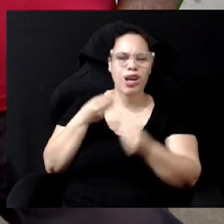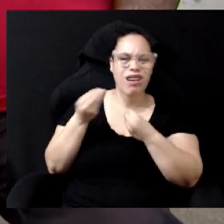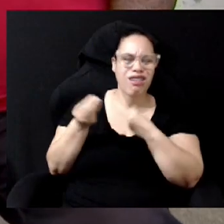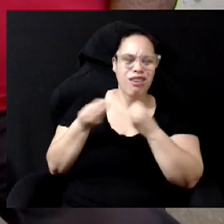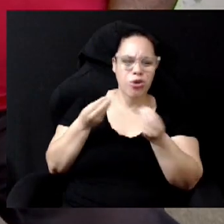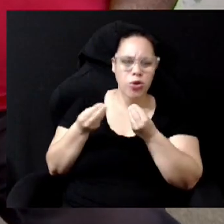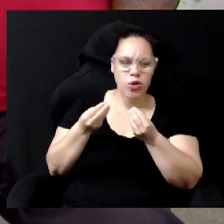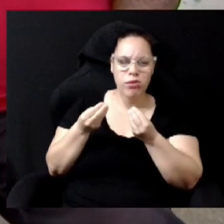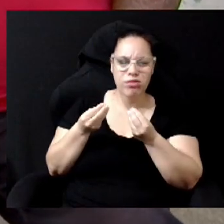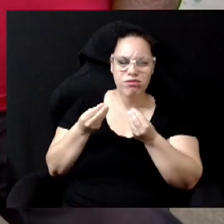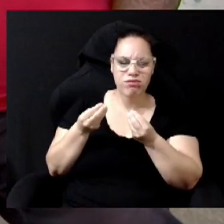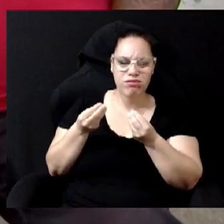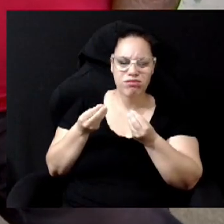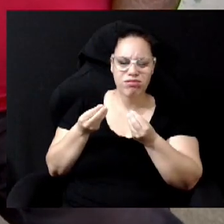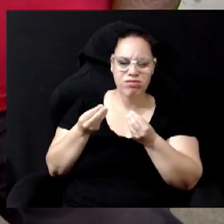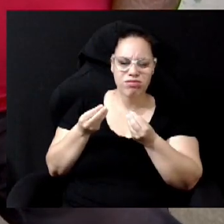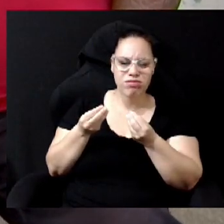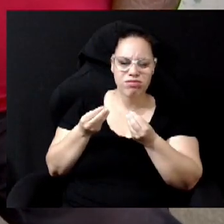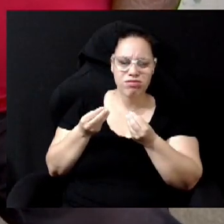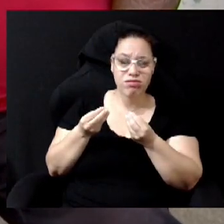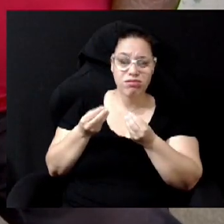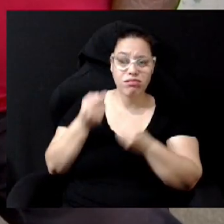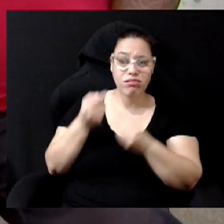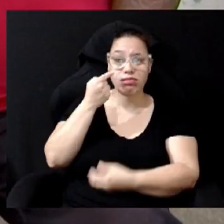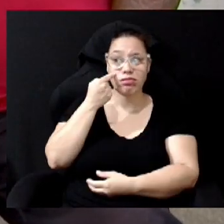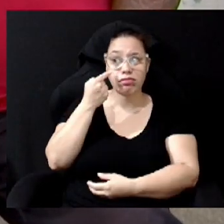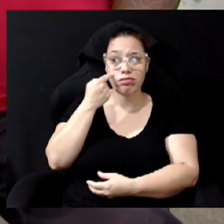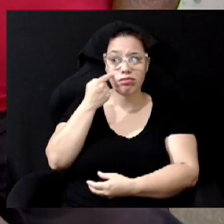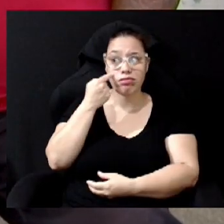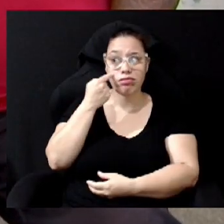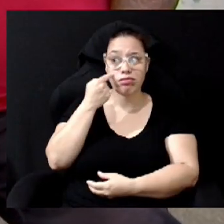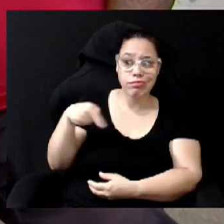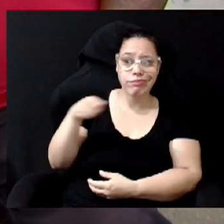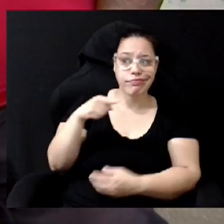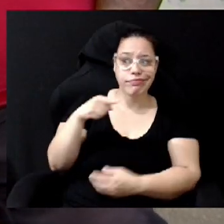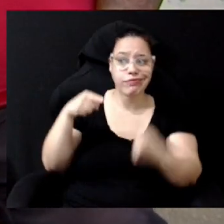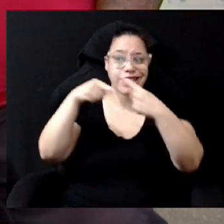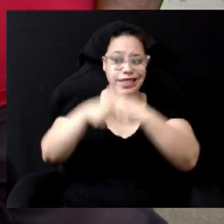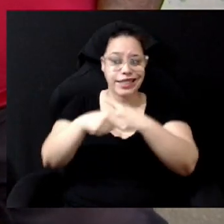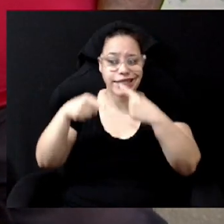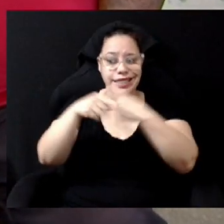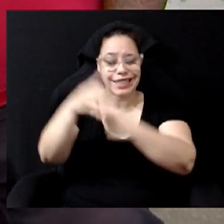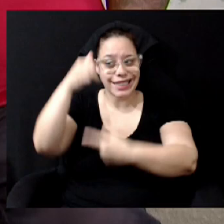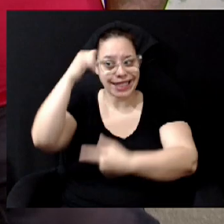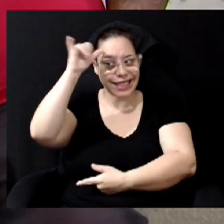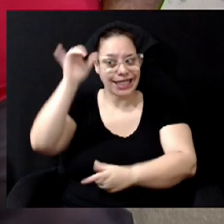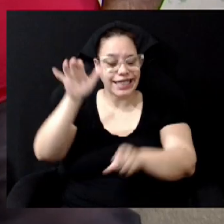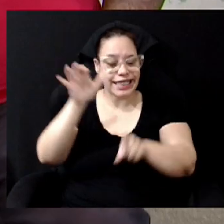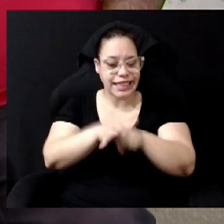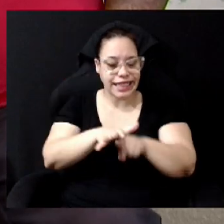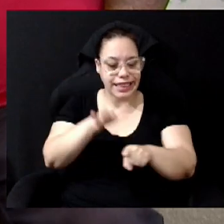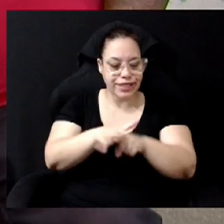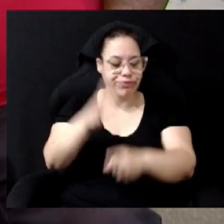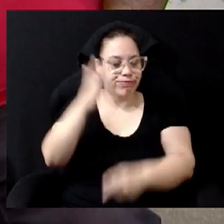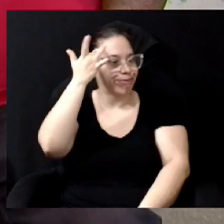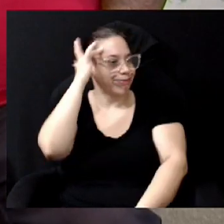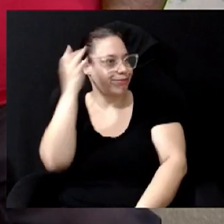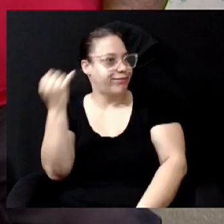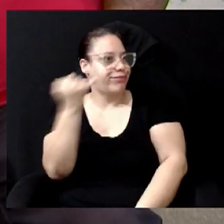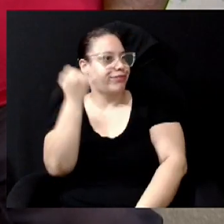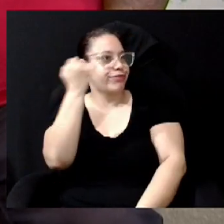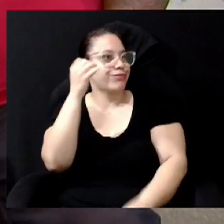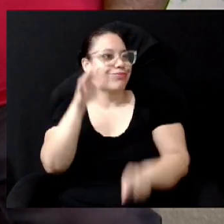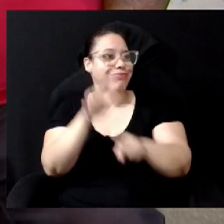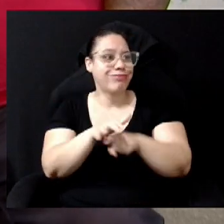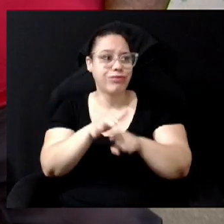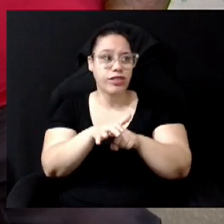Como que você vê tudo isso, esse combate, a prevenção ao bullying? Eu acho importantíssimo. O bullying sempre